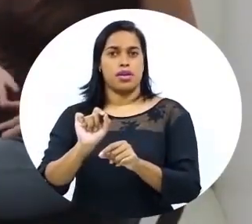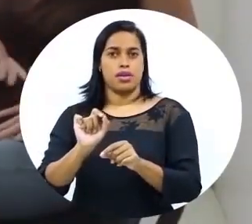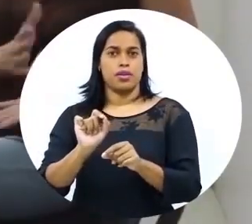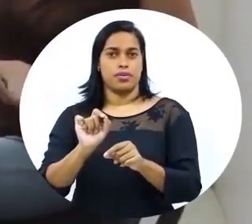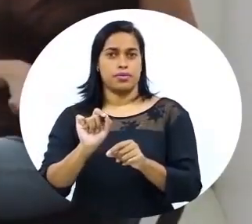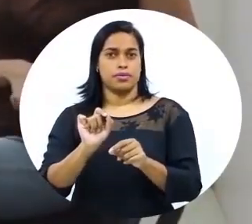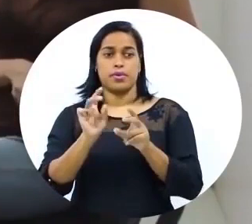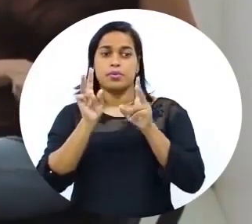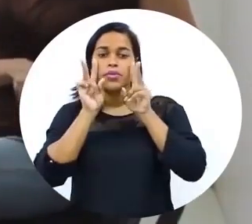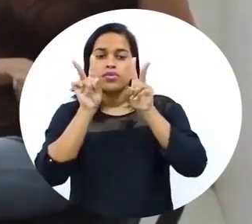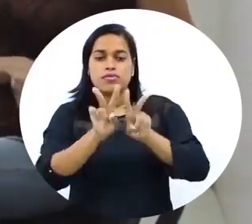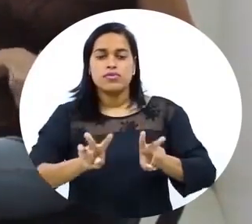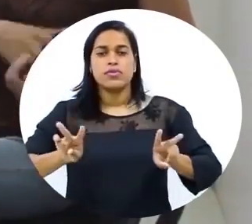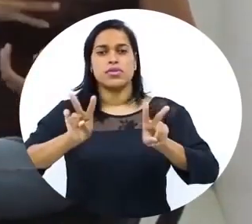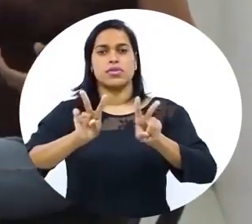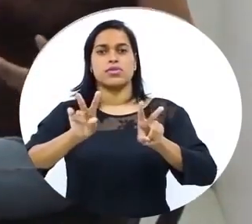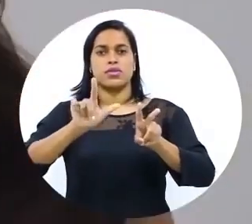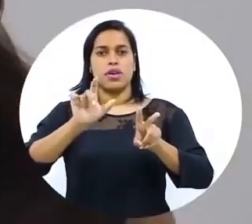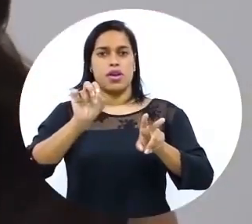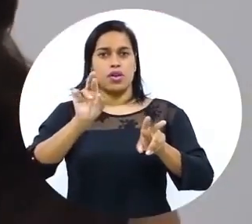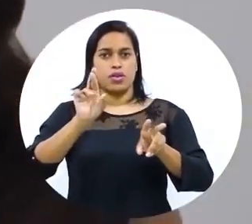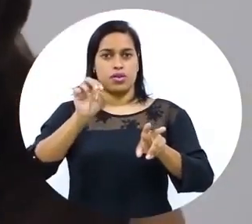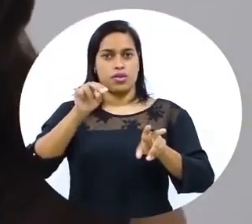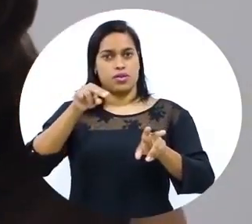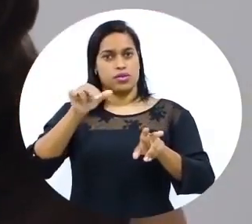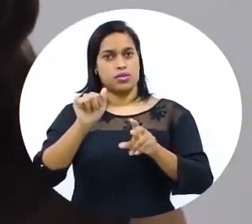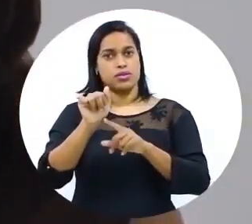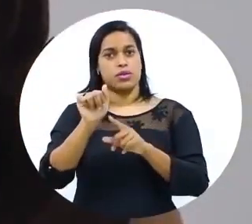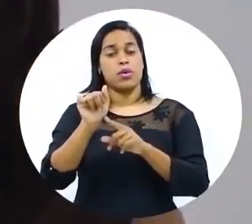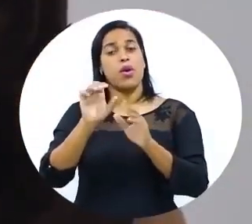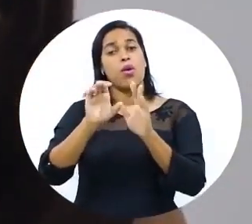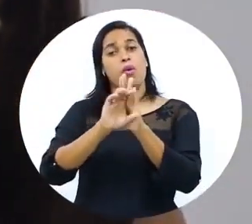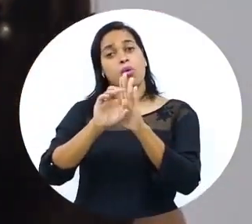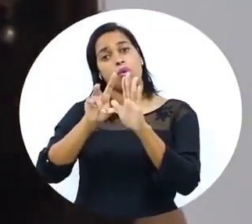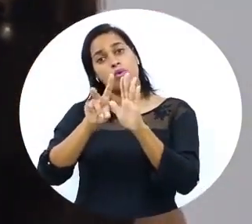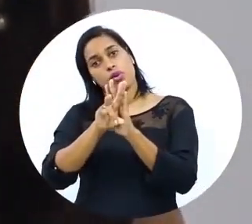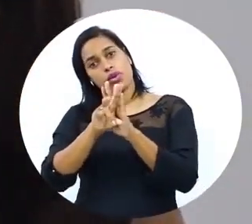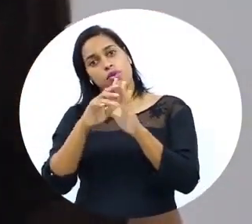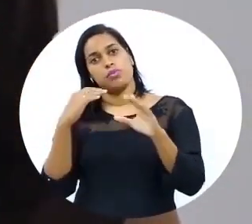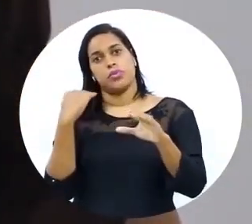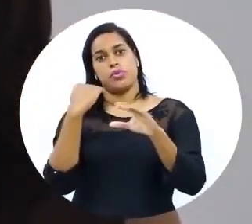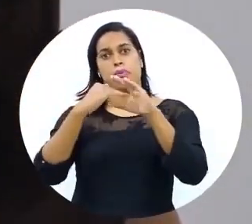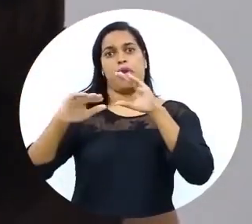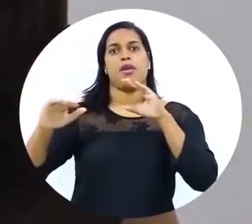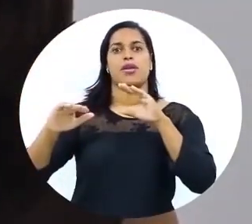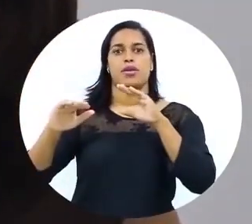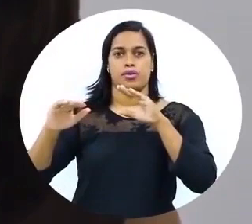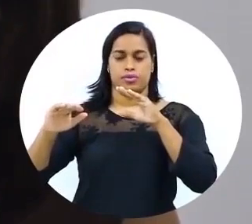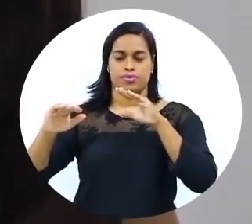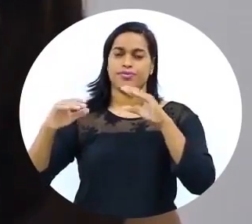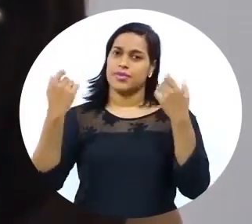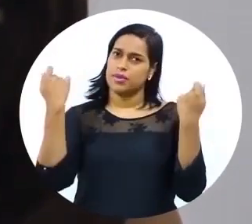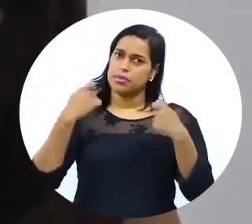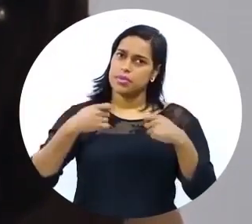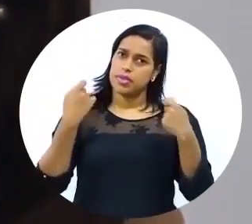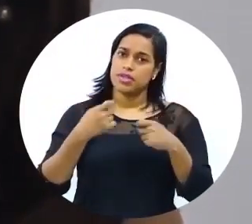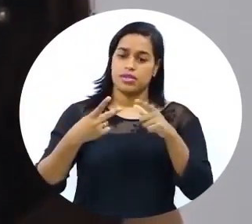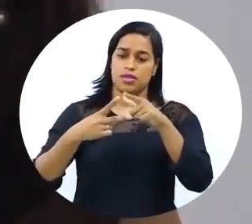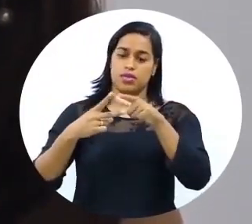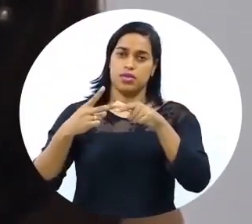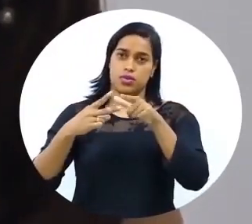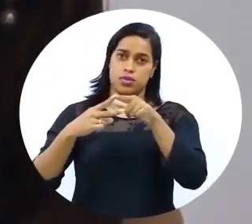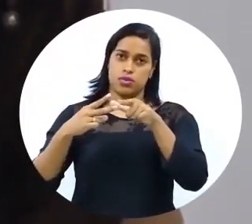mais usual, né, Lorena? Exato. É a questão dos currículos enviados por e-mail. Então a gente tem que se atentar às 2